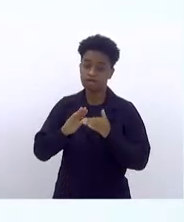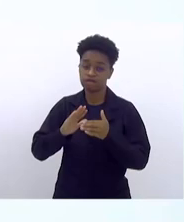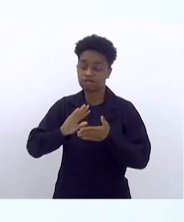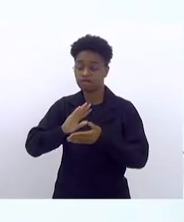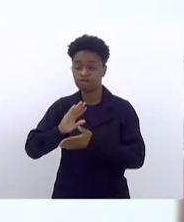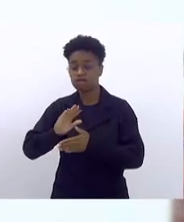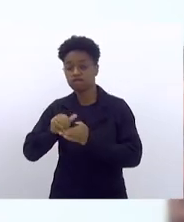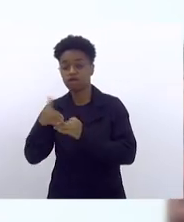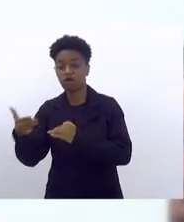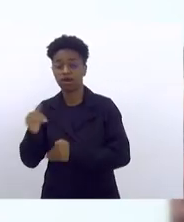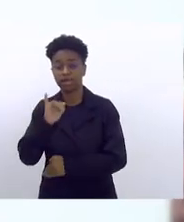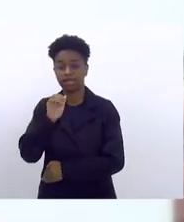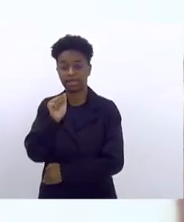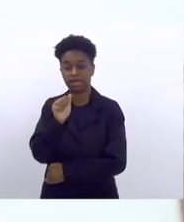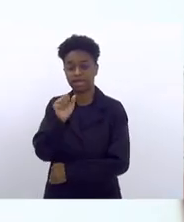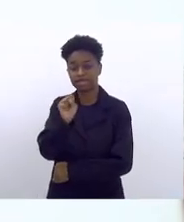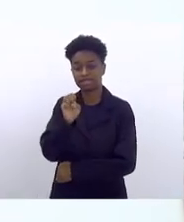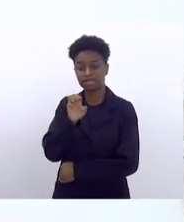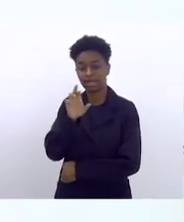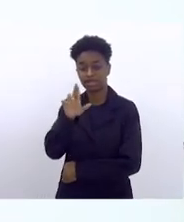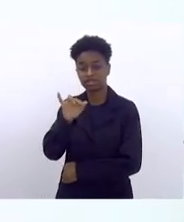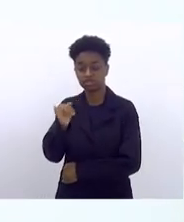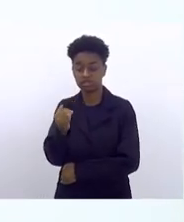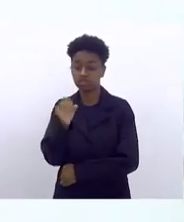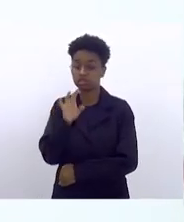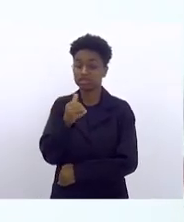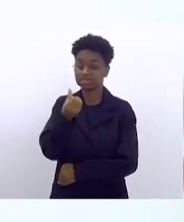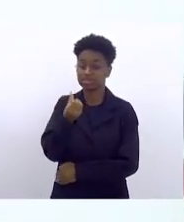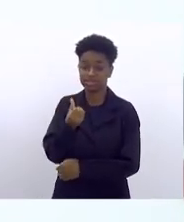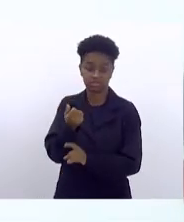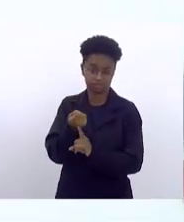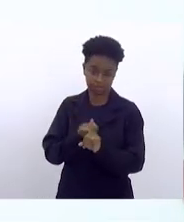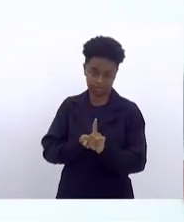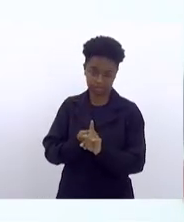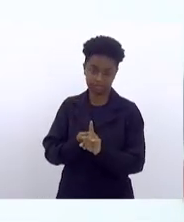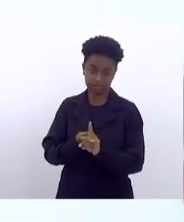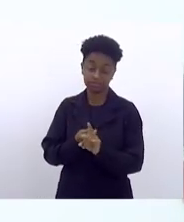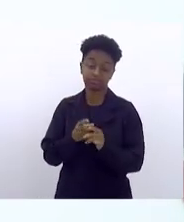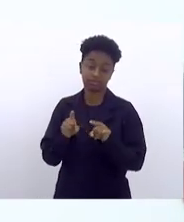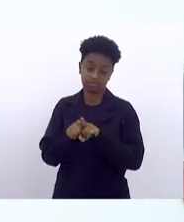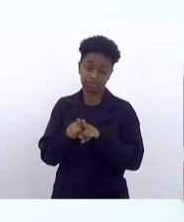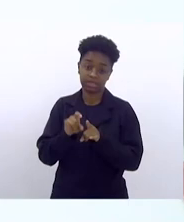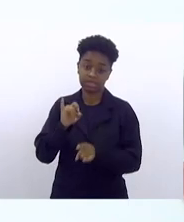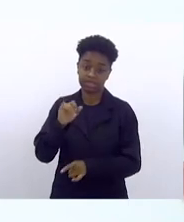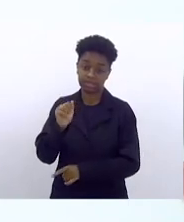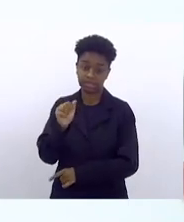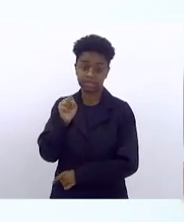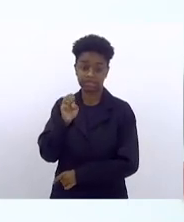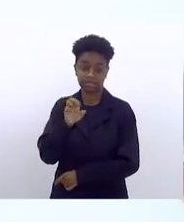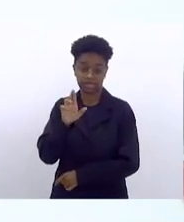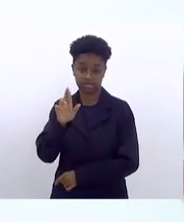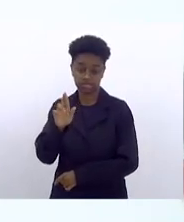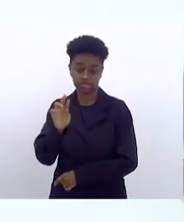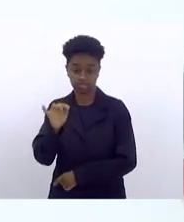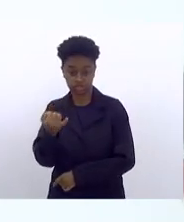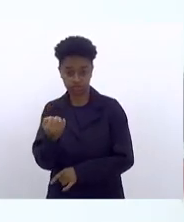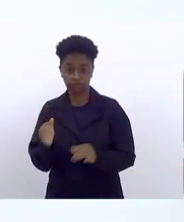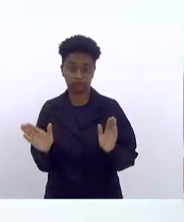seis meses enquanto eu não era funcionário administrativo de escola inclusive o EASER foi fechado é uma luta que a gente tem que travar aqui também